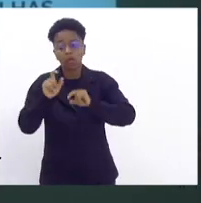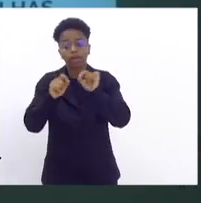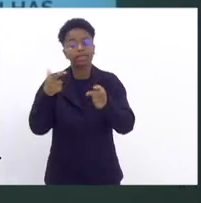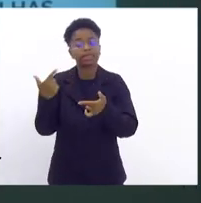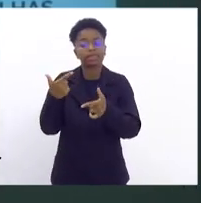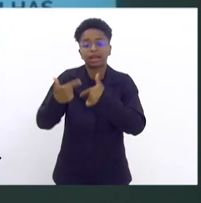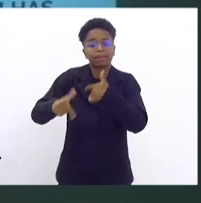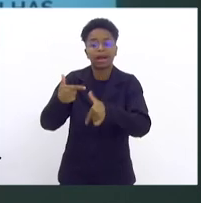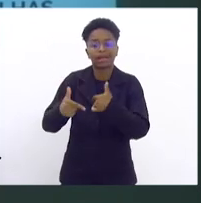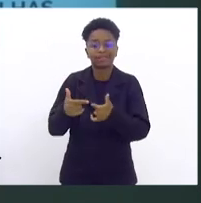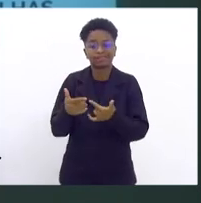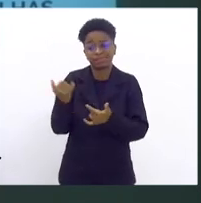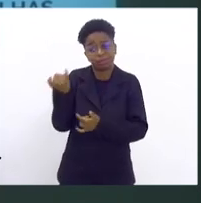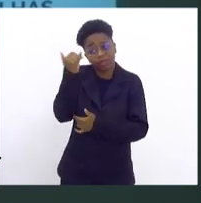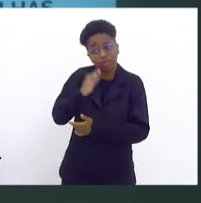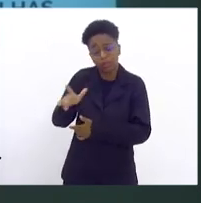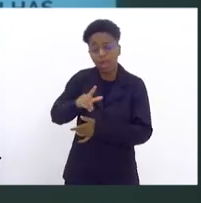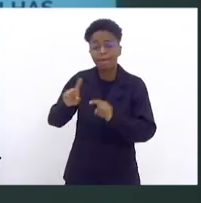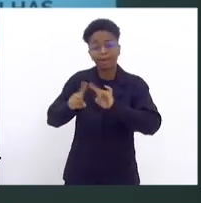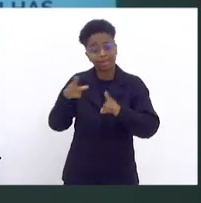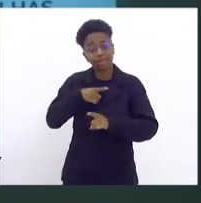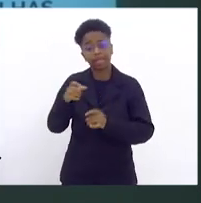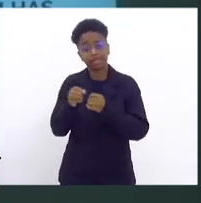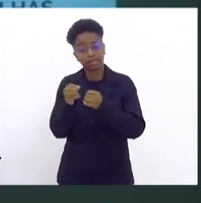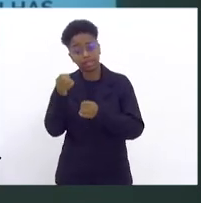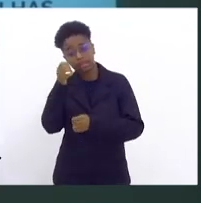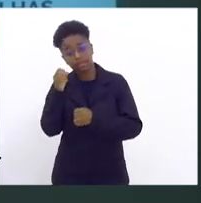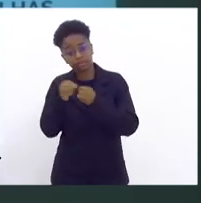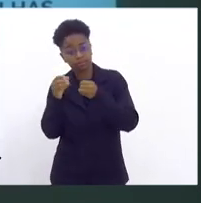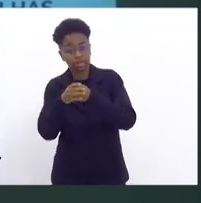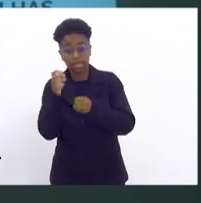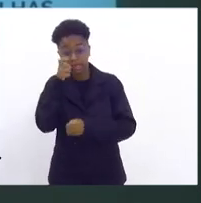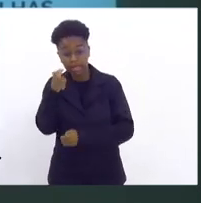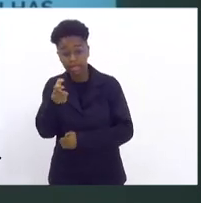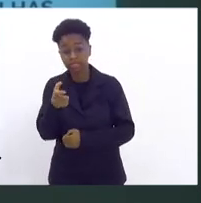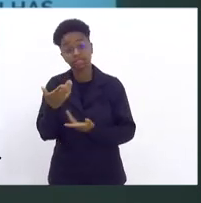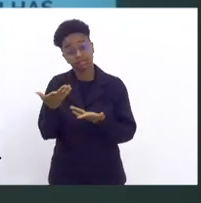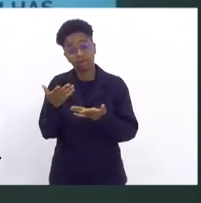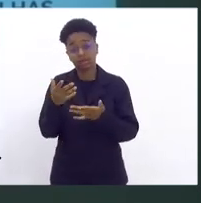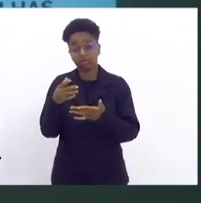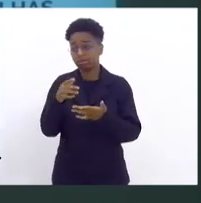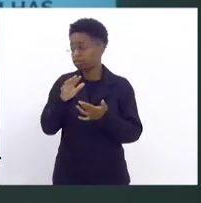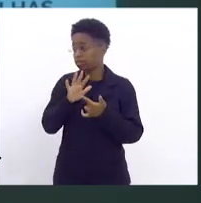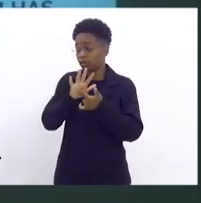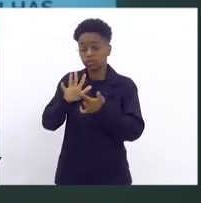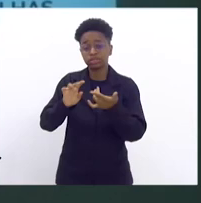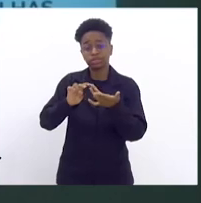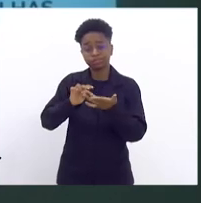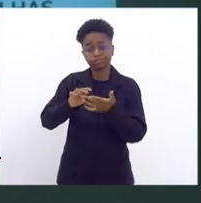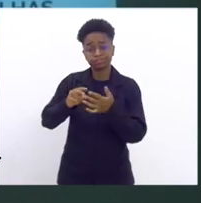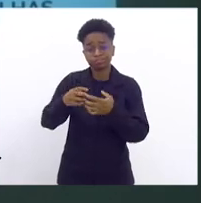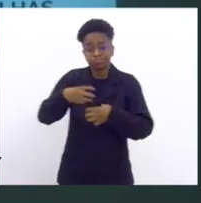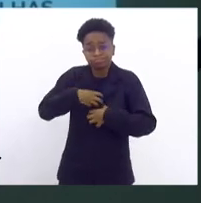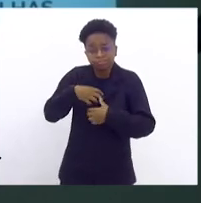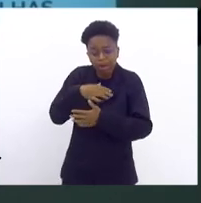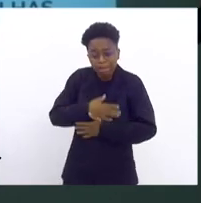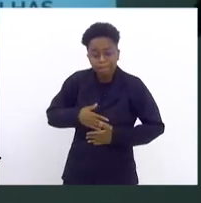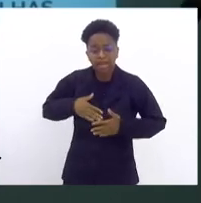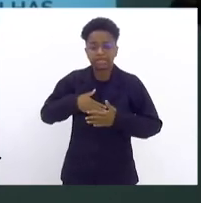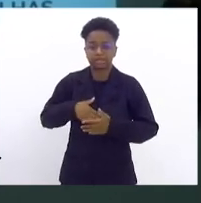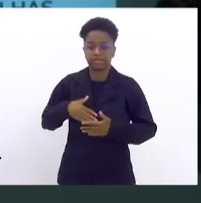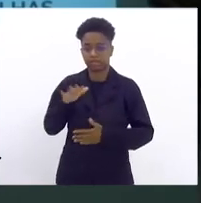que isso é relevante Mas ele tem esse interesse e isso faz com que ele tenha mais faz sentido é algo que traz prazer para ele